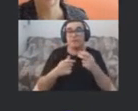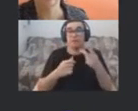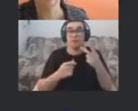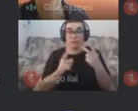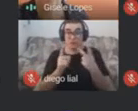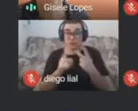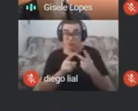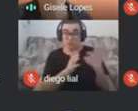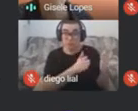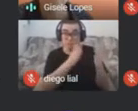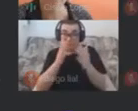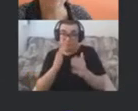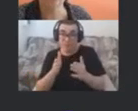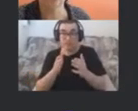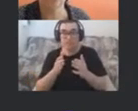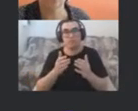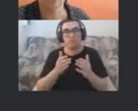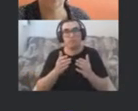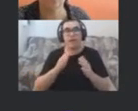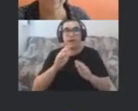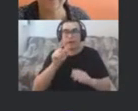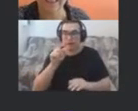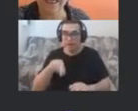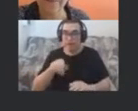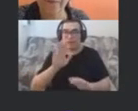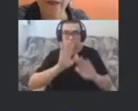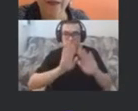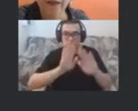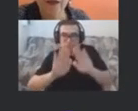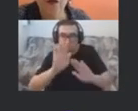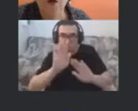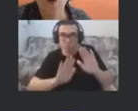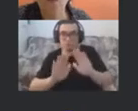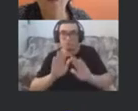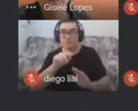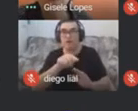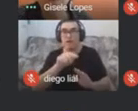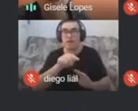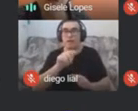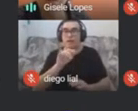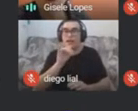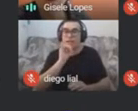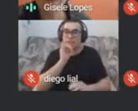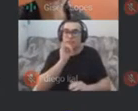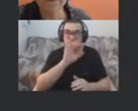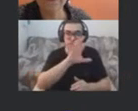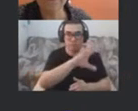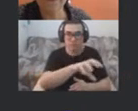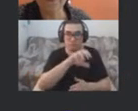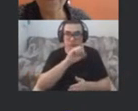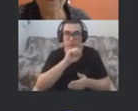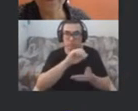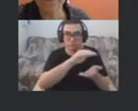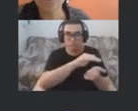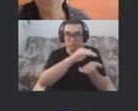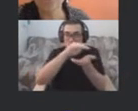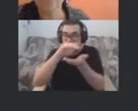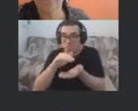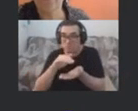Então, nesse passo, nós vamos fazer uma amostragem, ou seja, nós vamos coletar uma porção da amostra e tem que